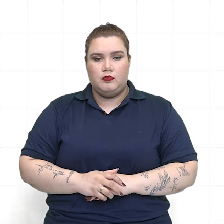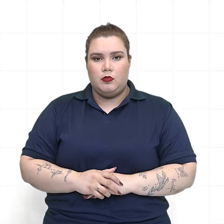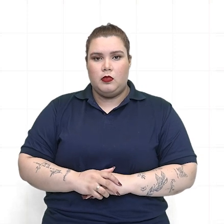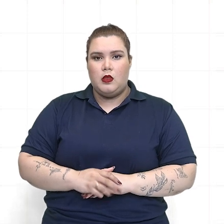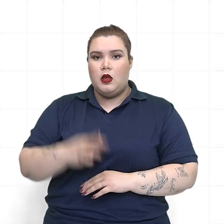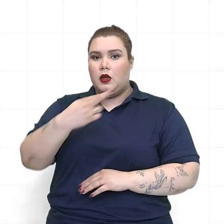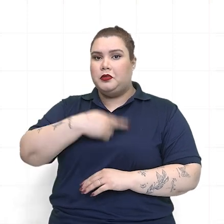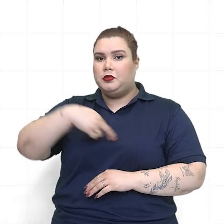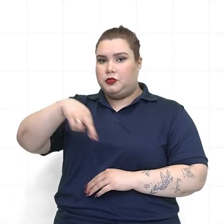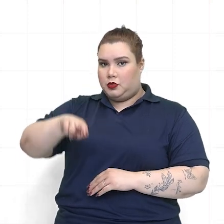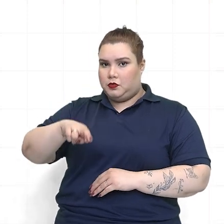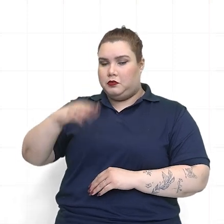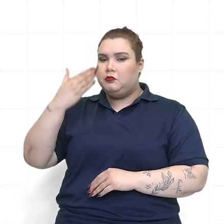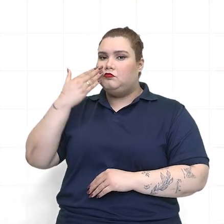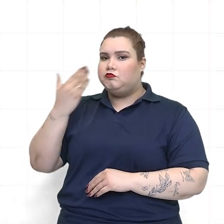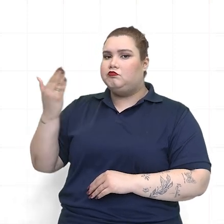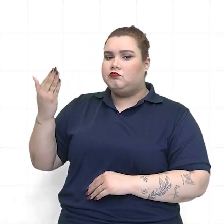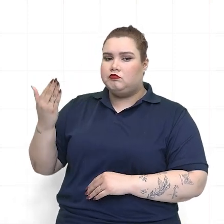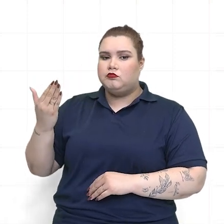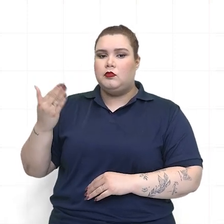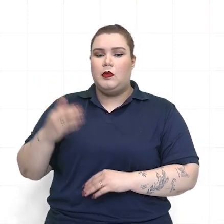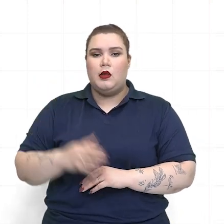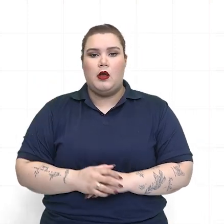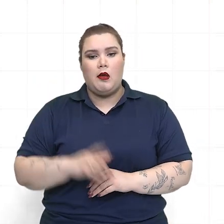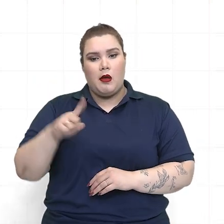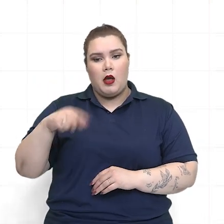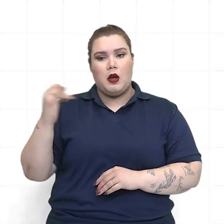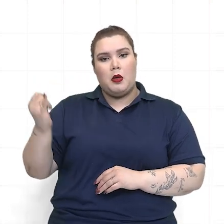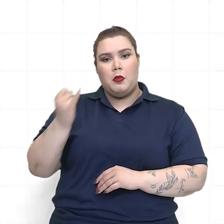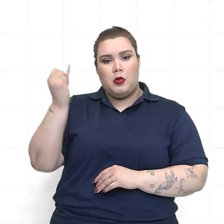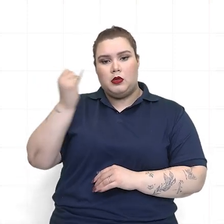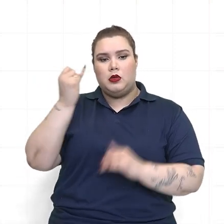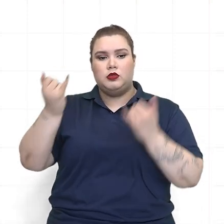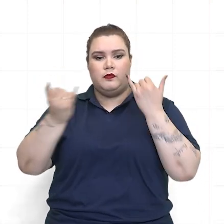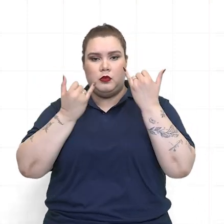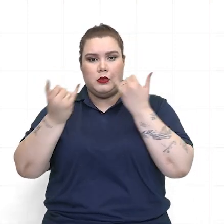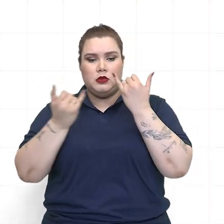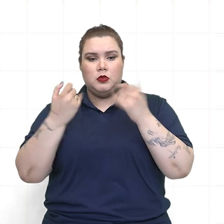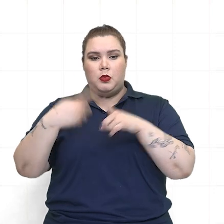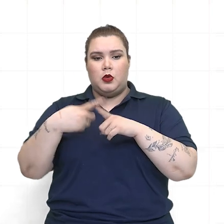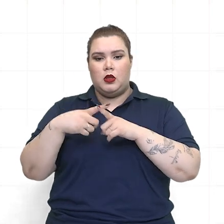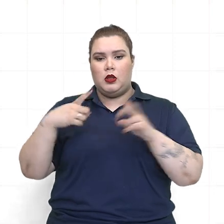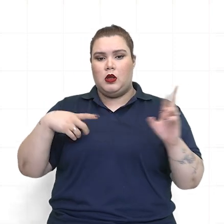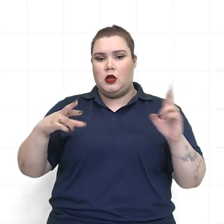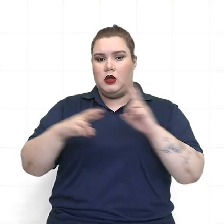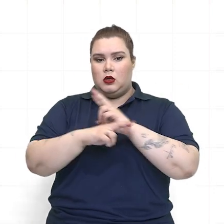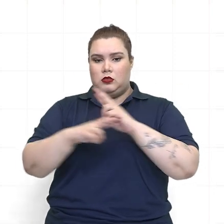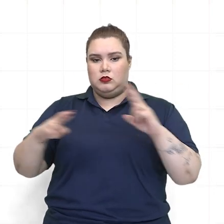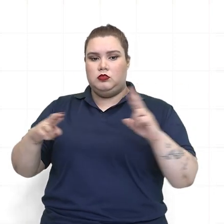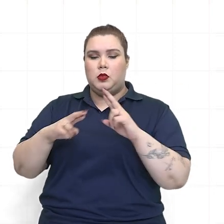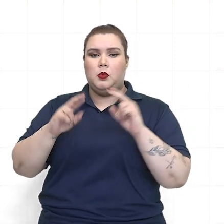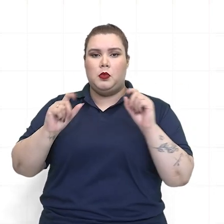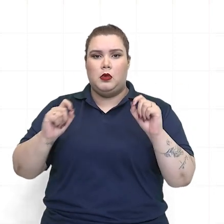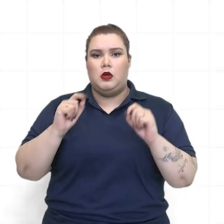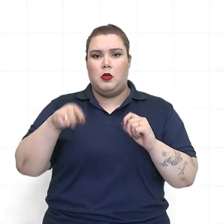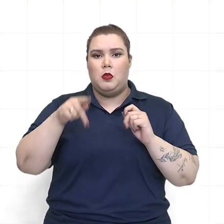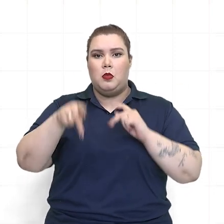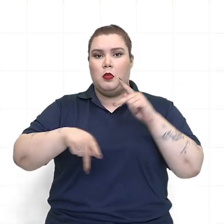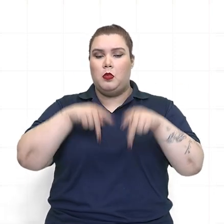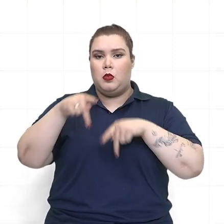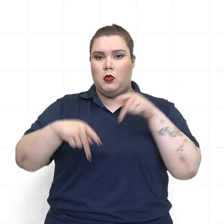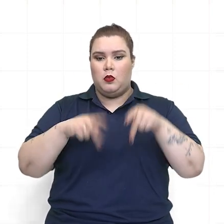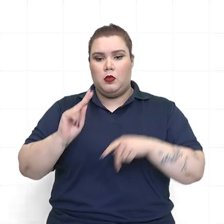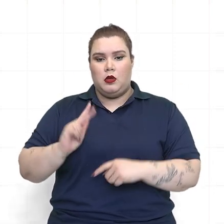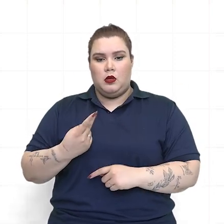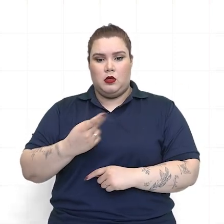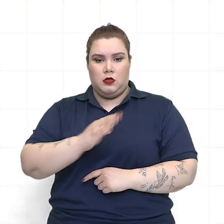é um dos pontos fundamentais relacionados justamente a essa herança do povo hebreu,